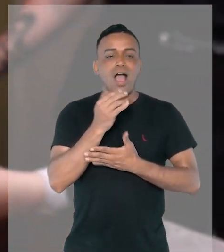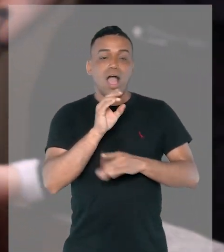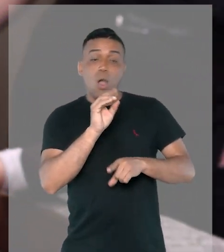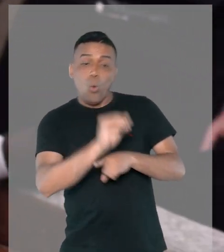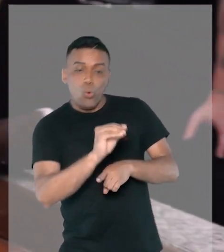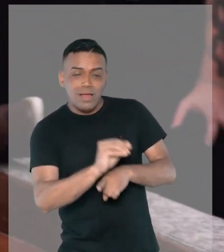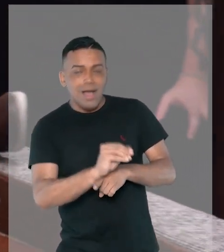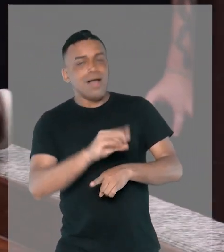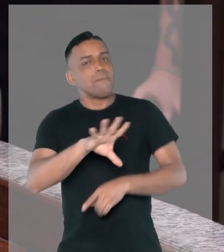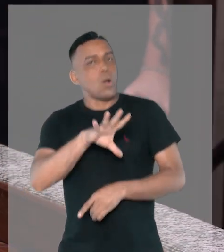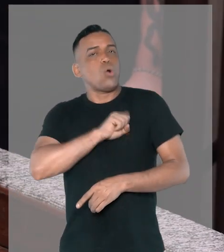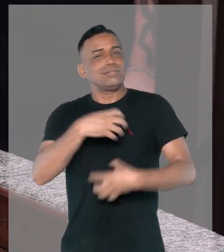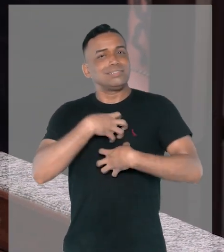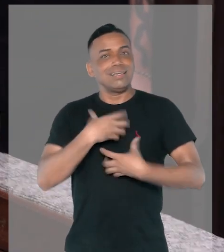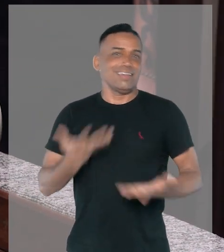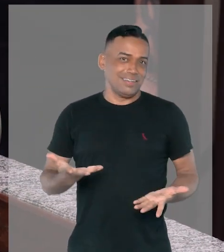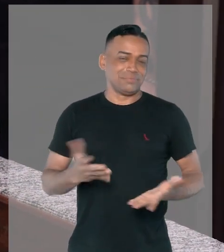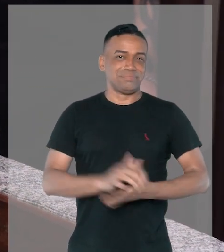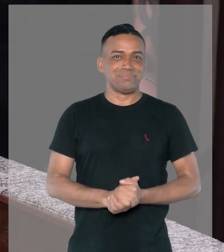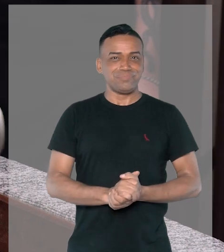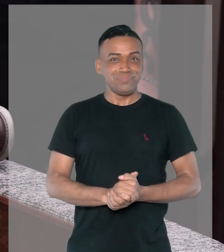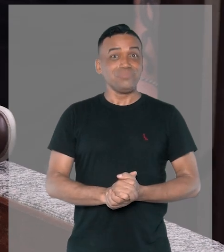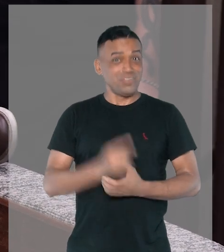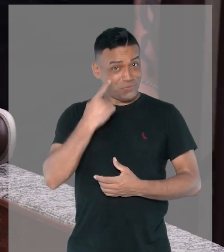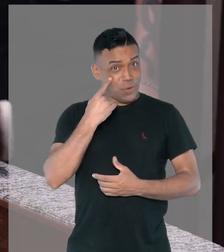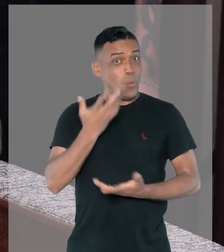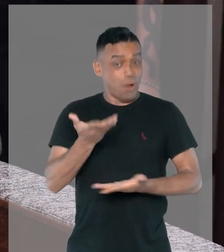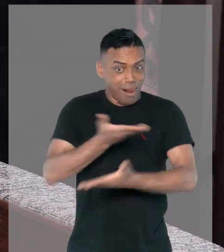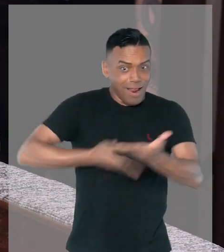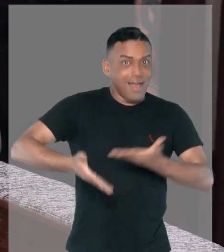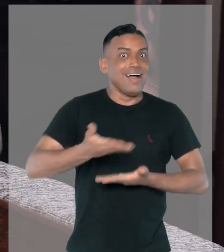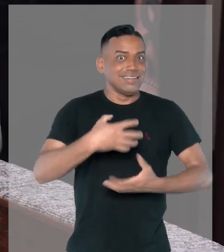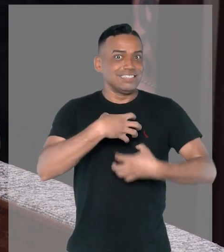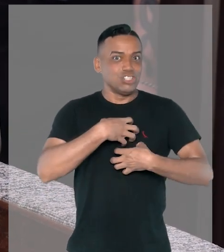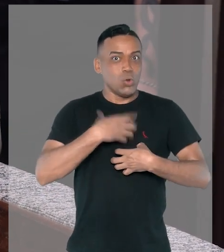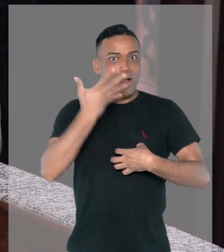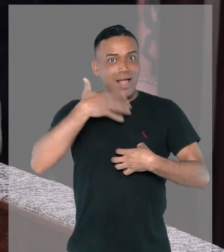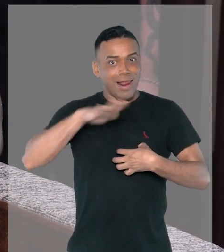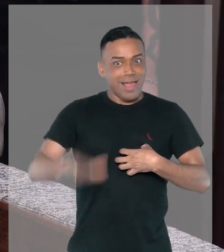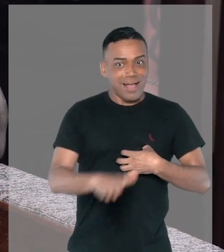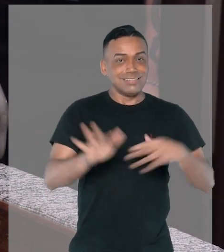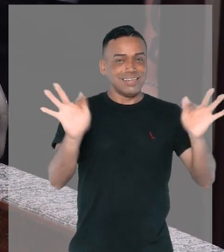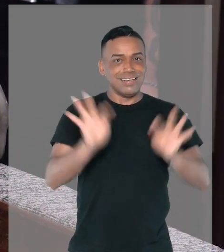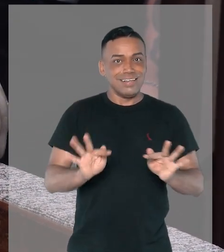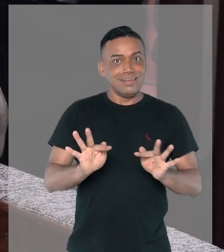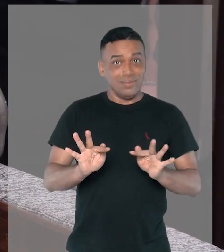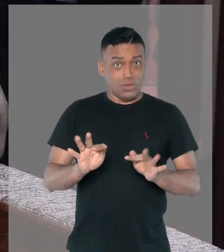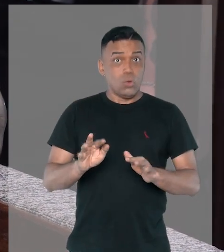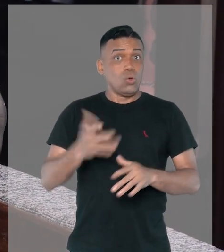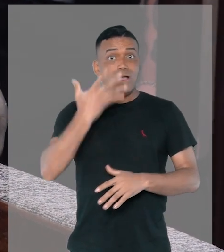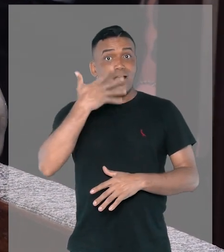cuidada, está amada. Olha lá, está vendo? Olha o retorno, é isso. E a gente pensa que tem crianças que não estão